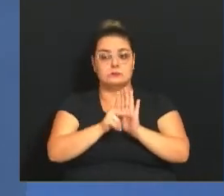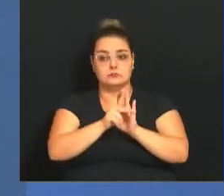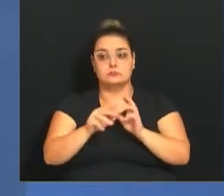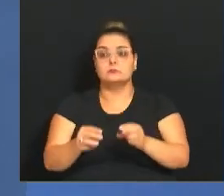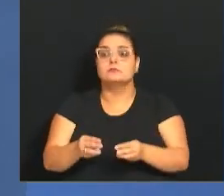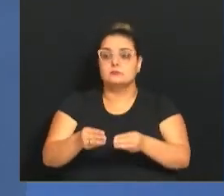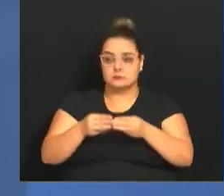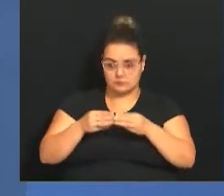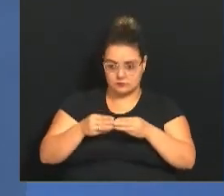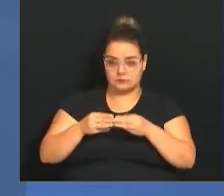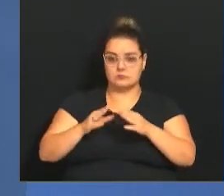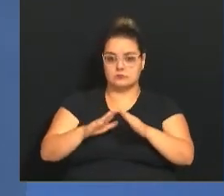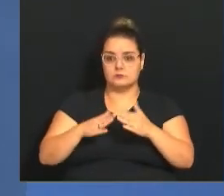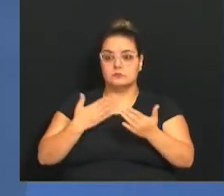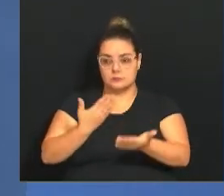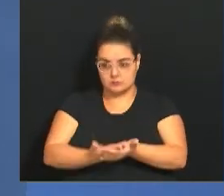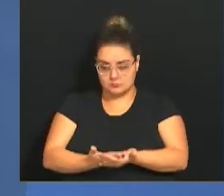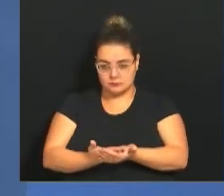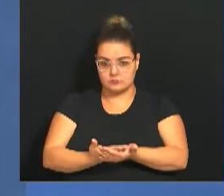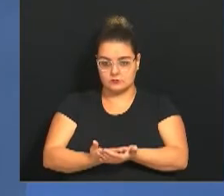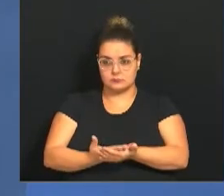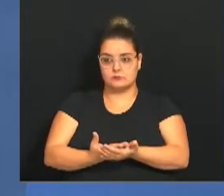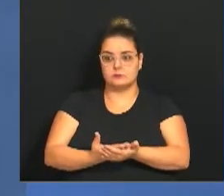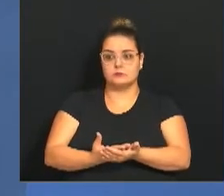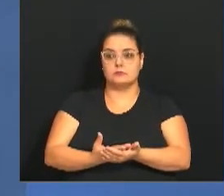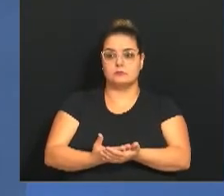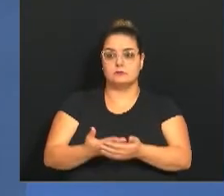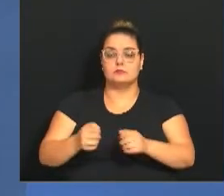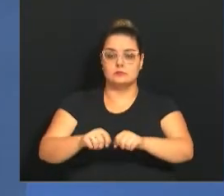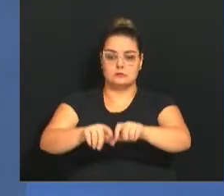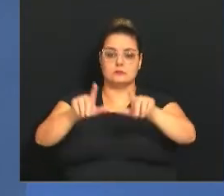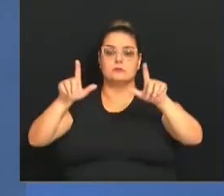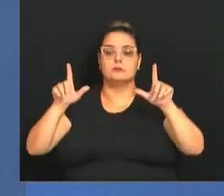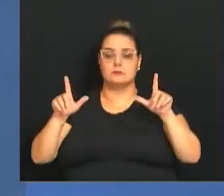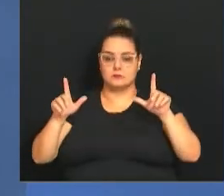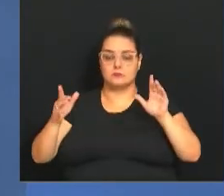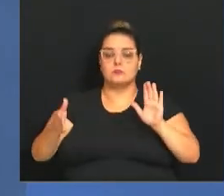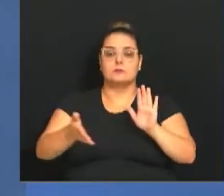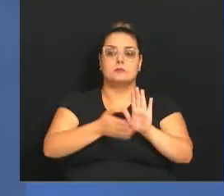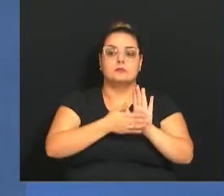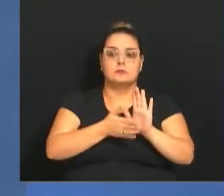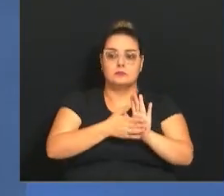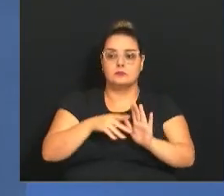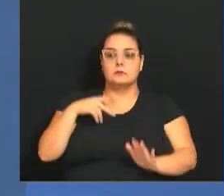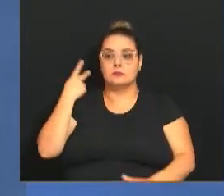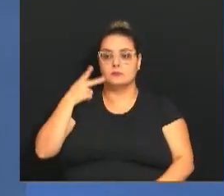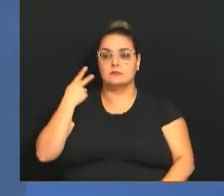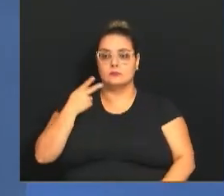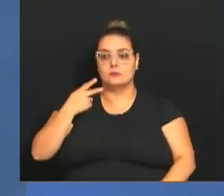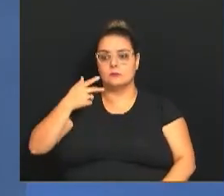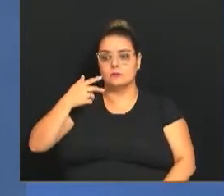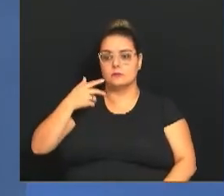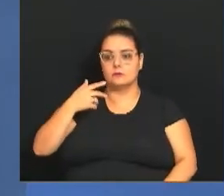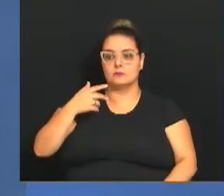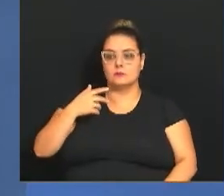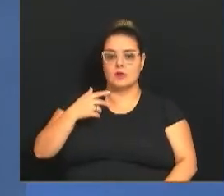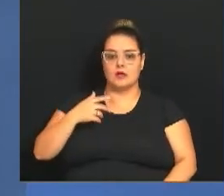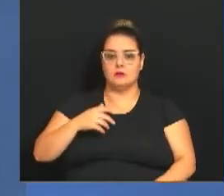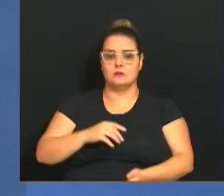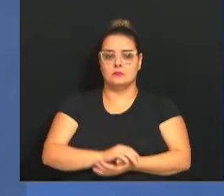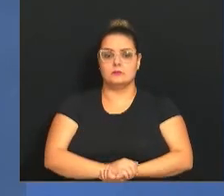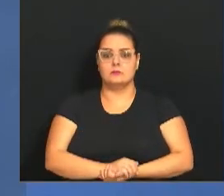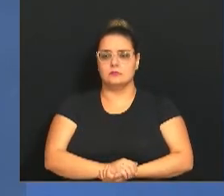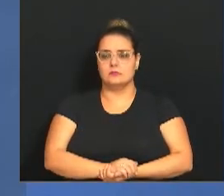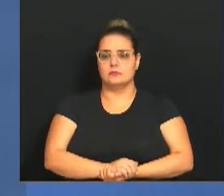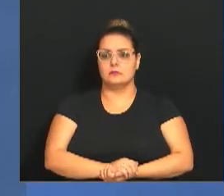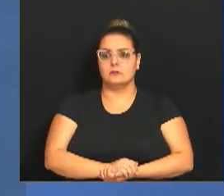e requerimentos. E a gente destaca aqui a proposta do vereador Jair da Farmácia, que estabelece a política